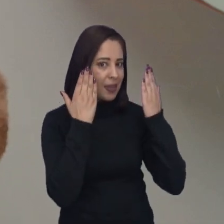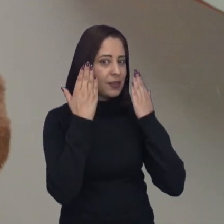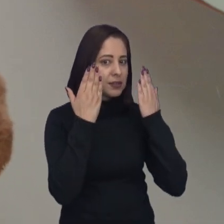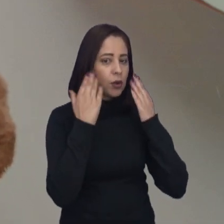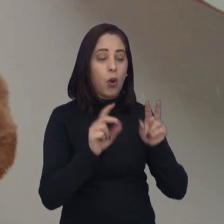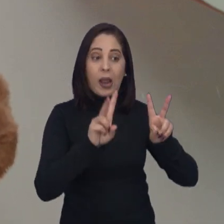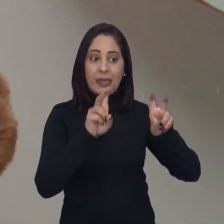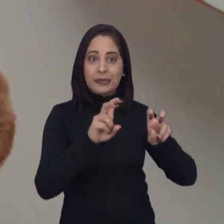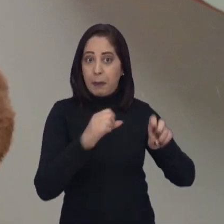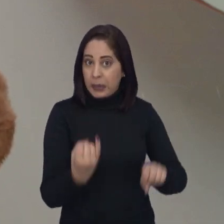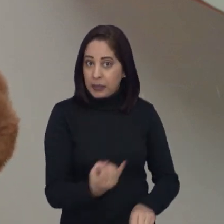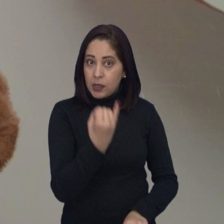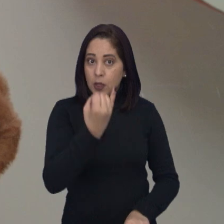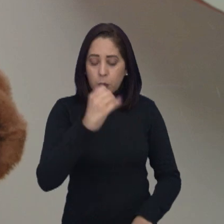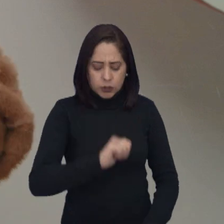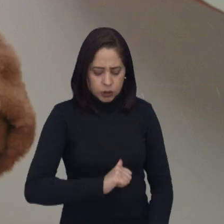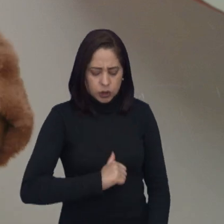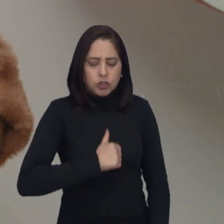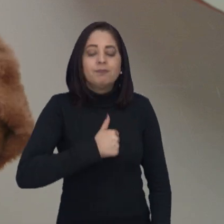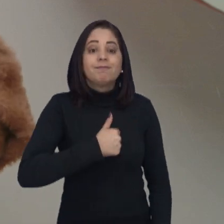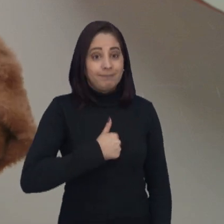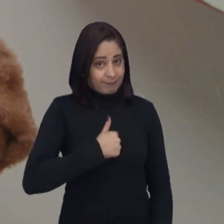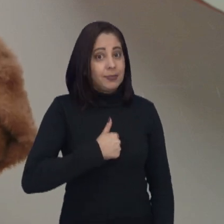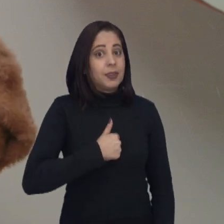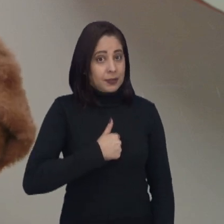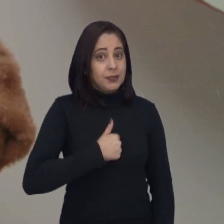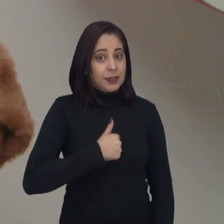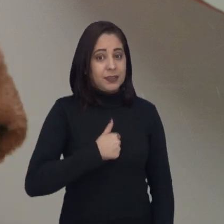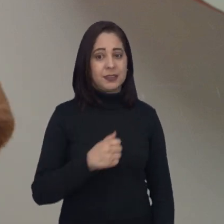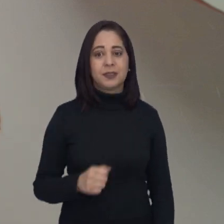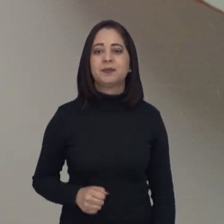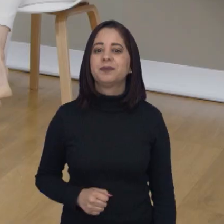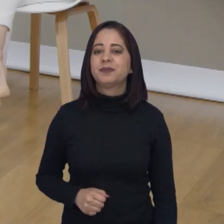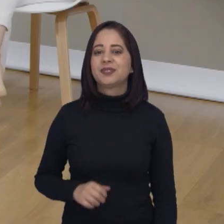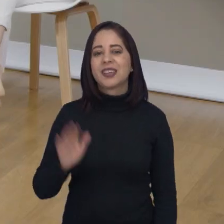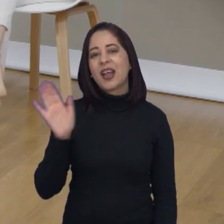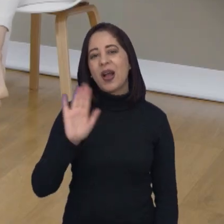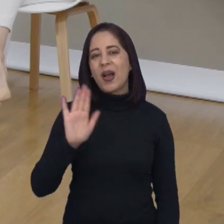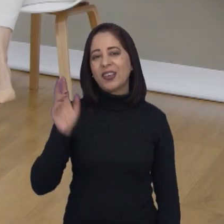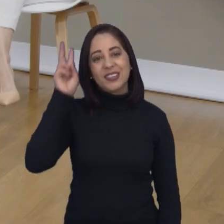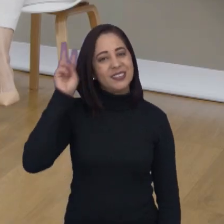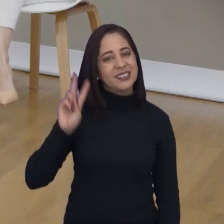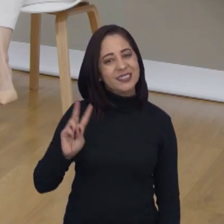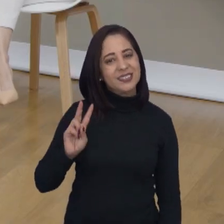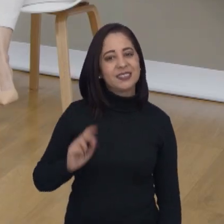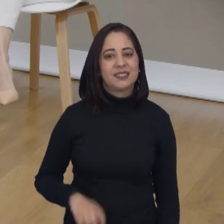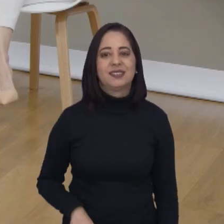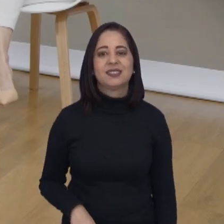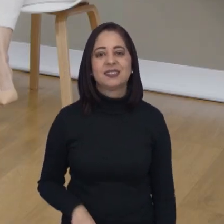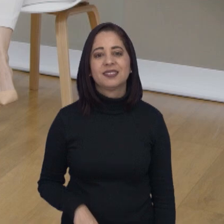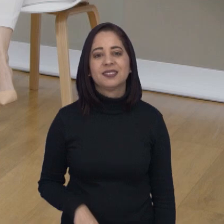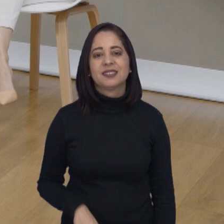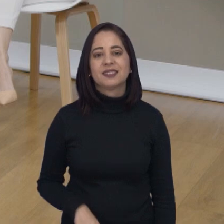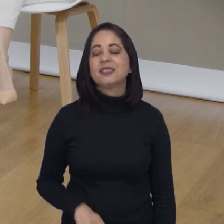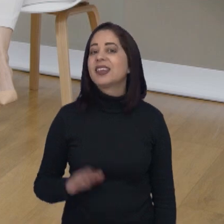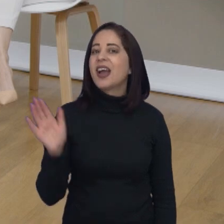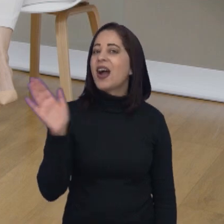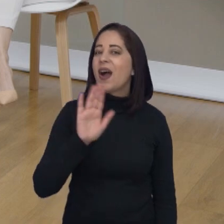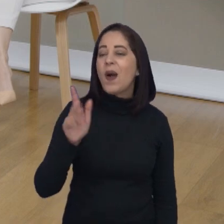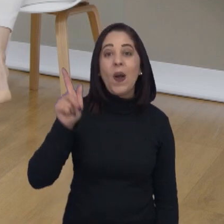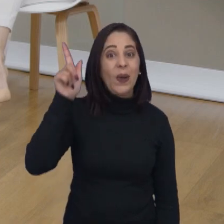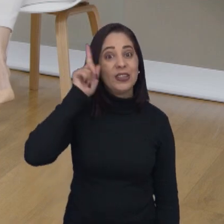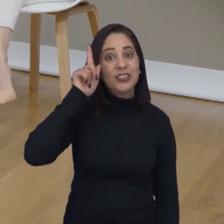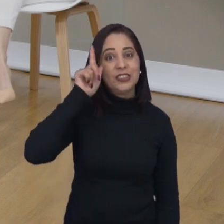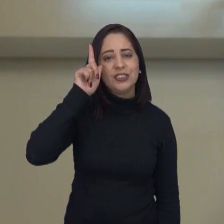sobre a importância da autoestima para quem tem vitiligo. Oi, Van! Oi, Gi,